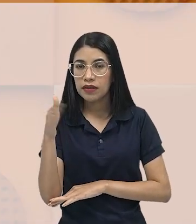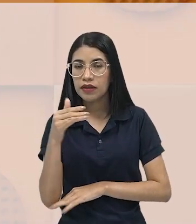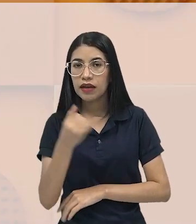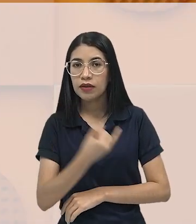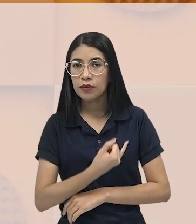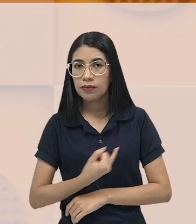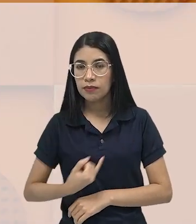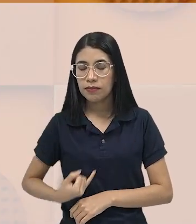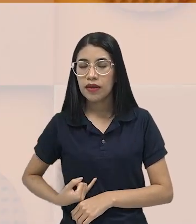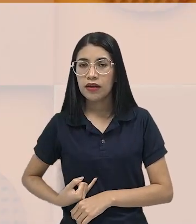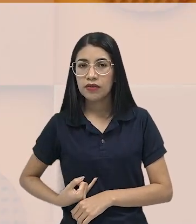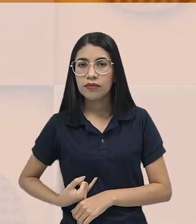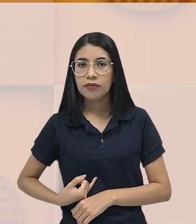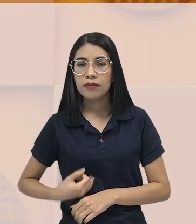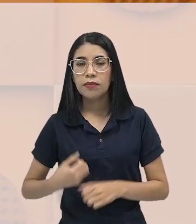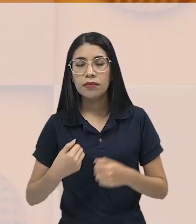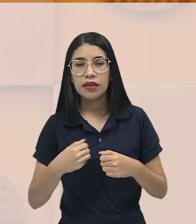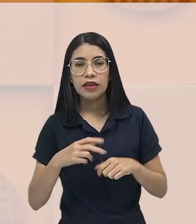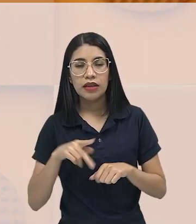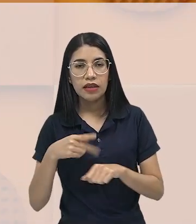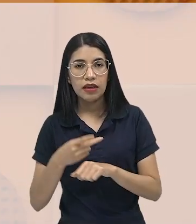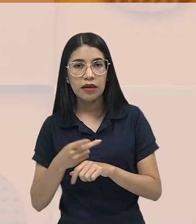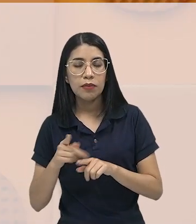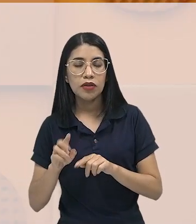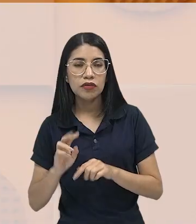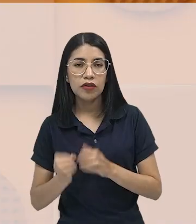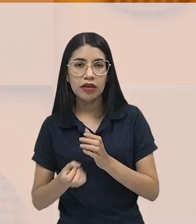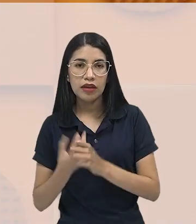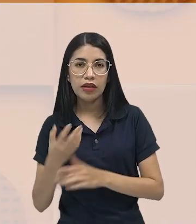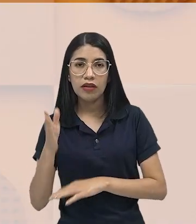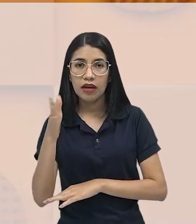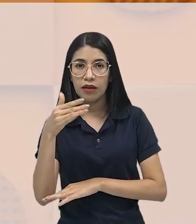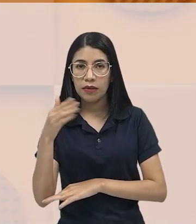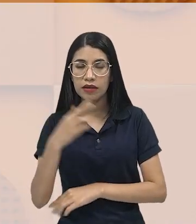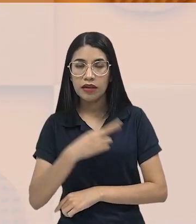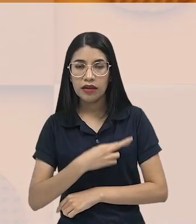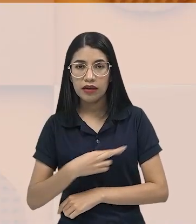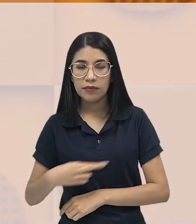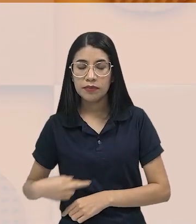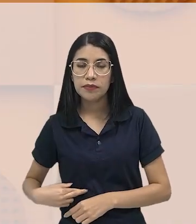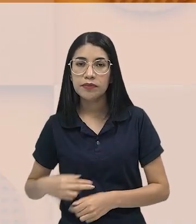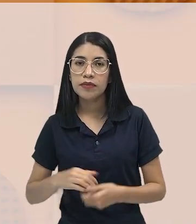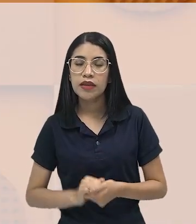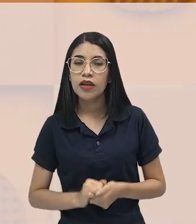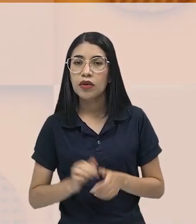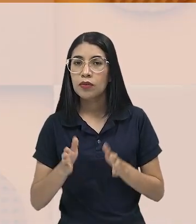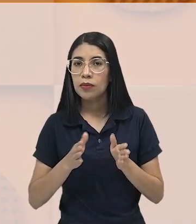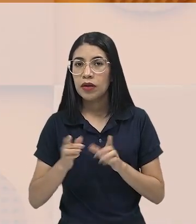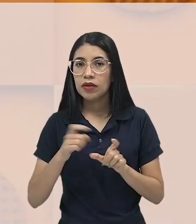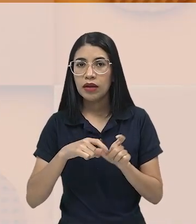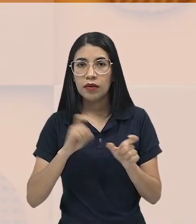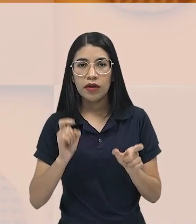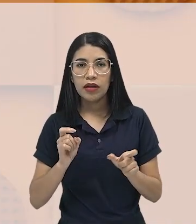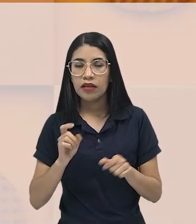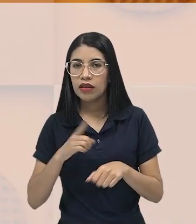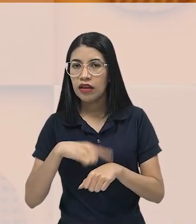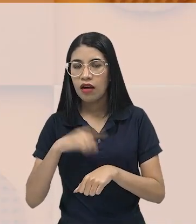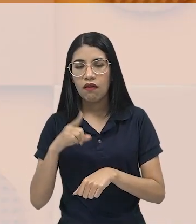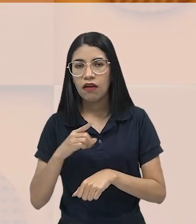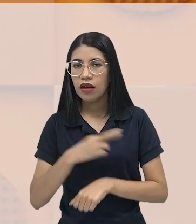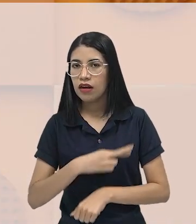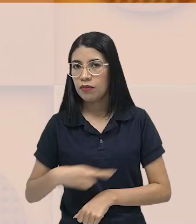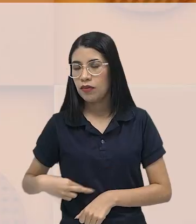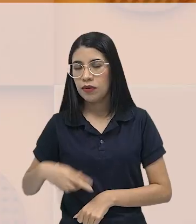imperial, né, posteriormente na República, né? Porque lembra que no processo de independência nós não viramos automaticamente República, tá,